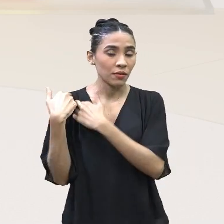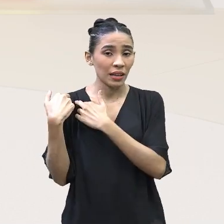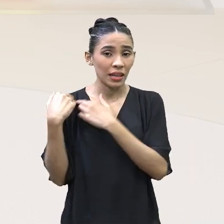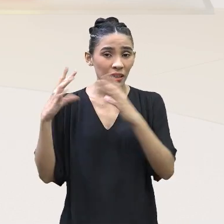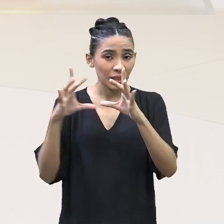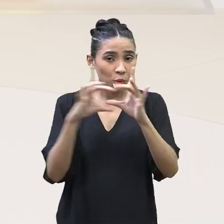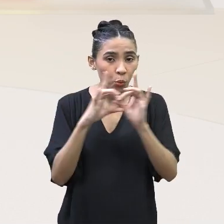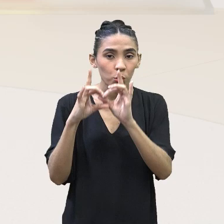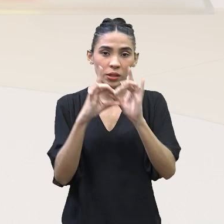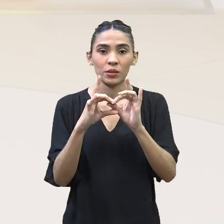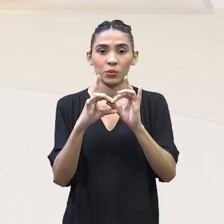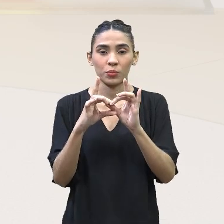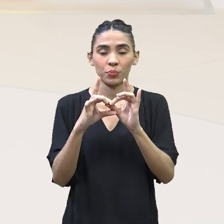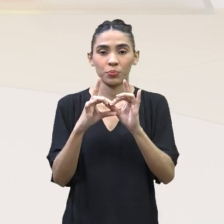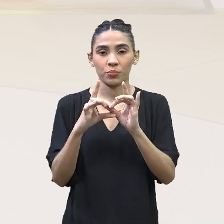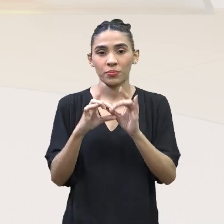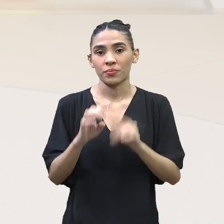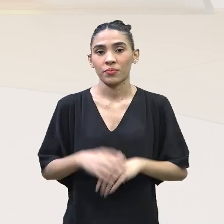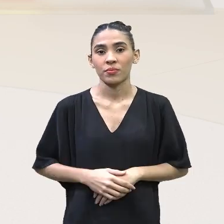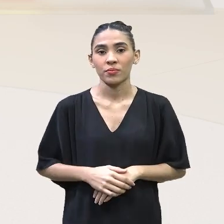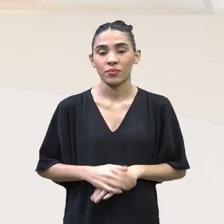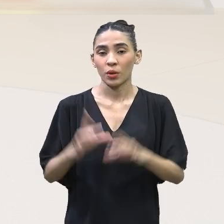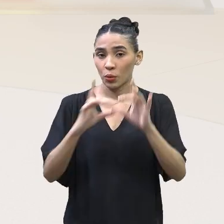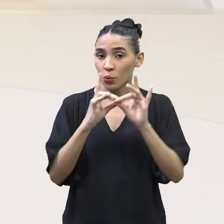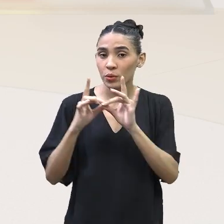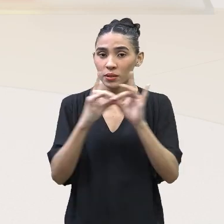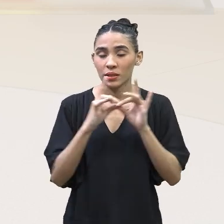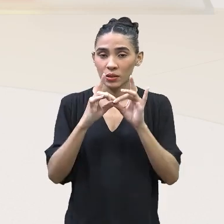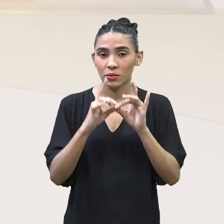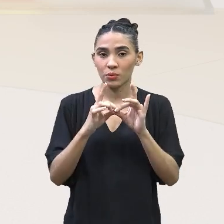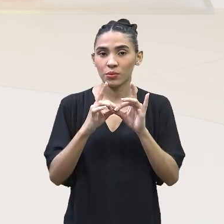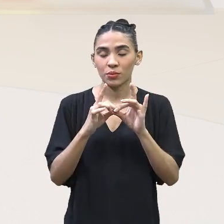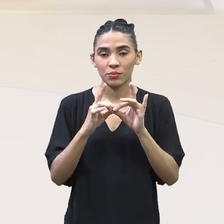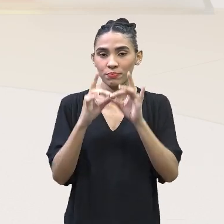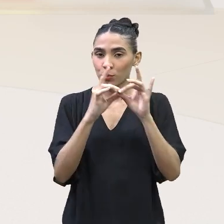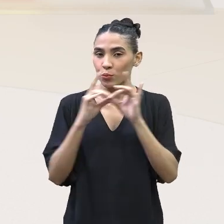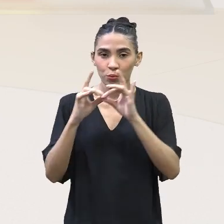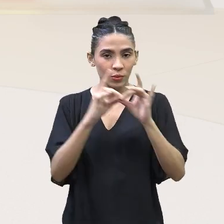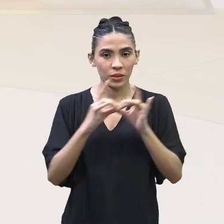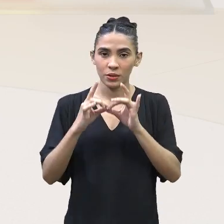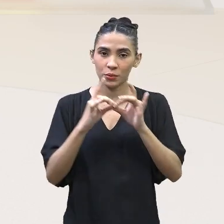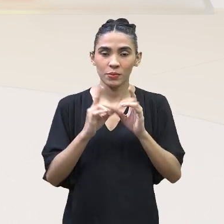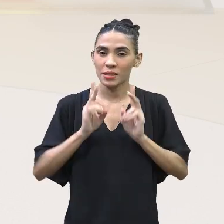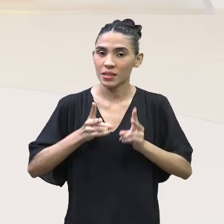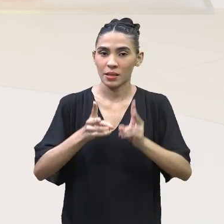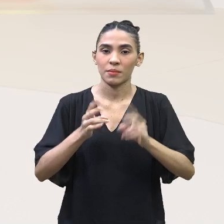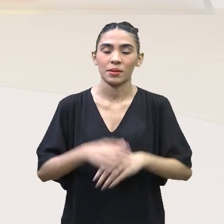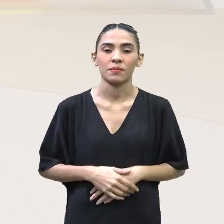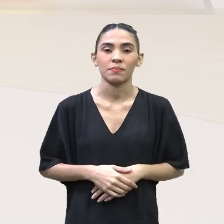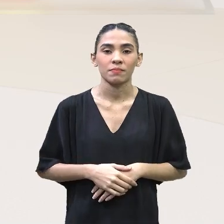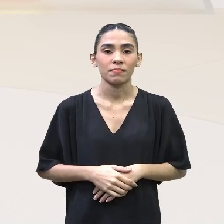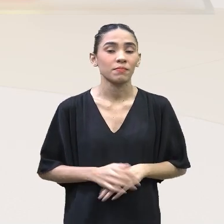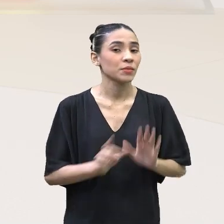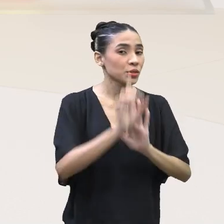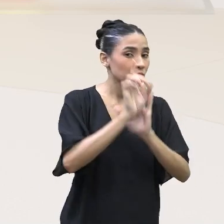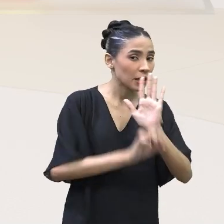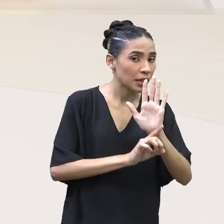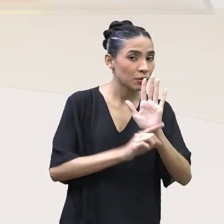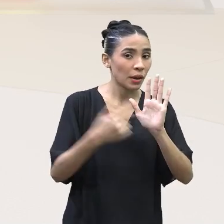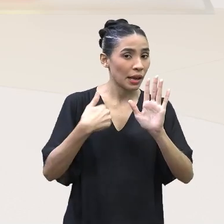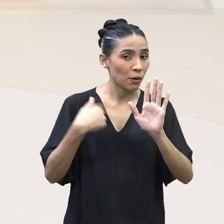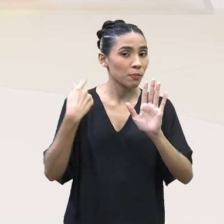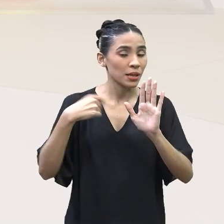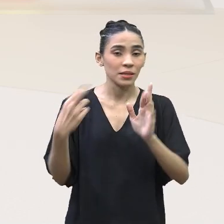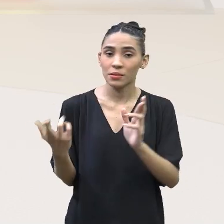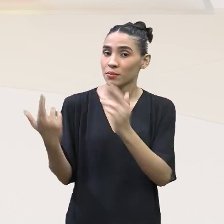ó, certo? É um no outro. É uma engrenagem, Para se ter direito, eu tenho